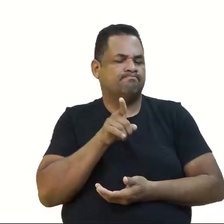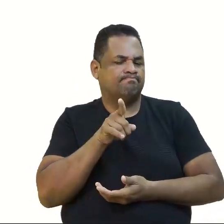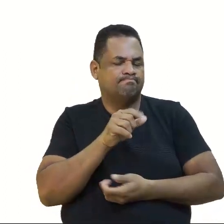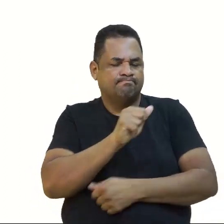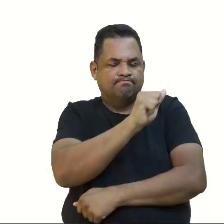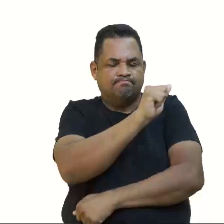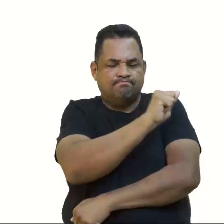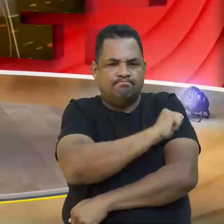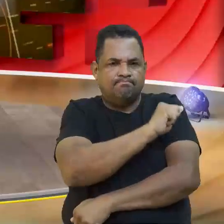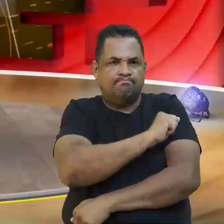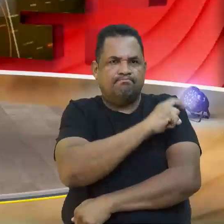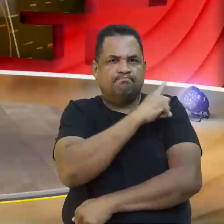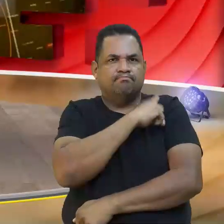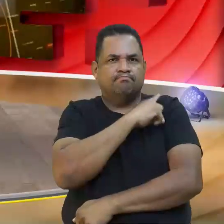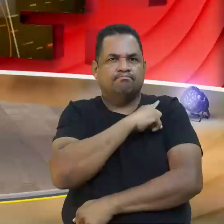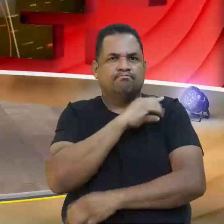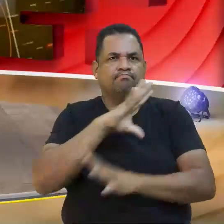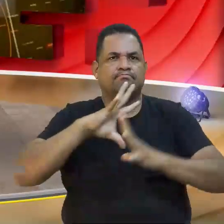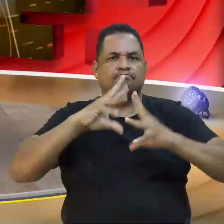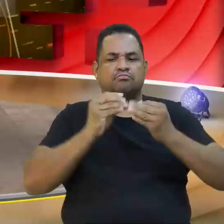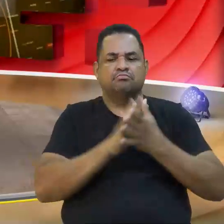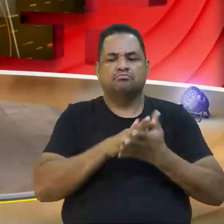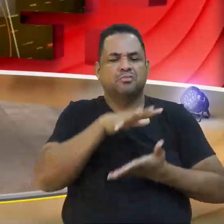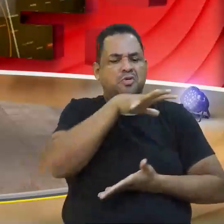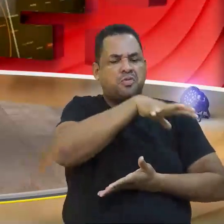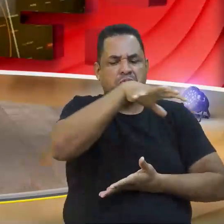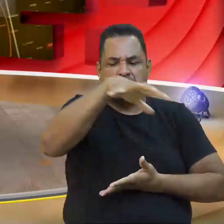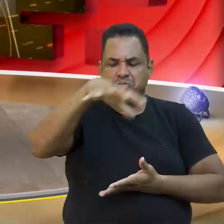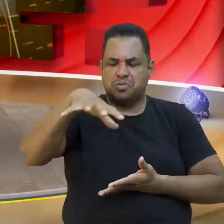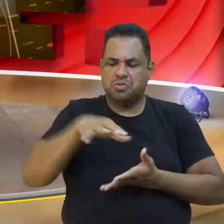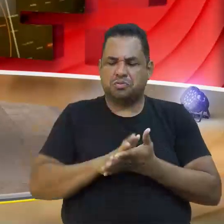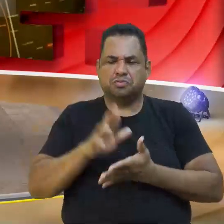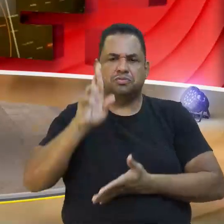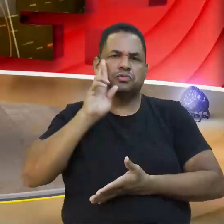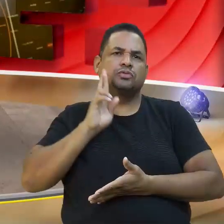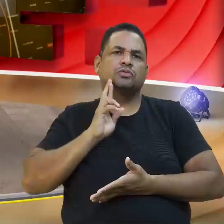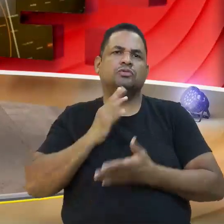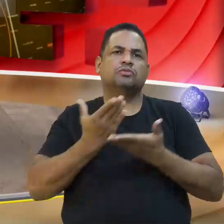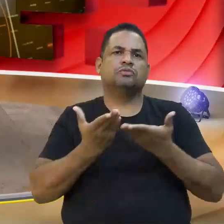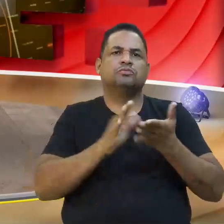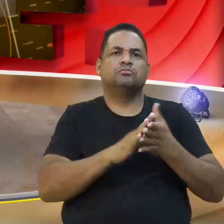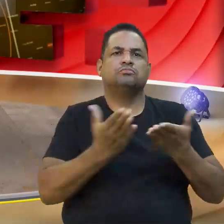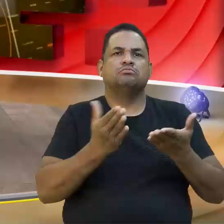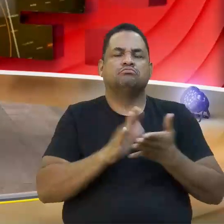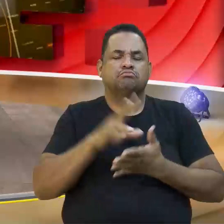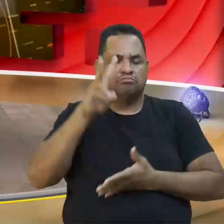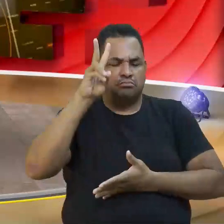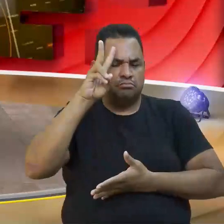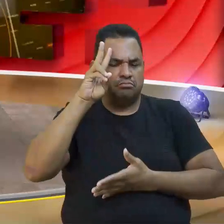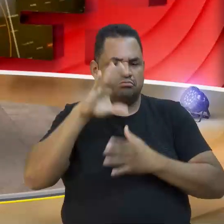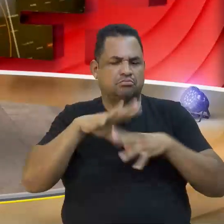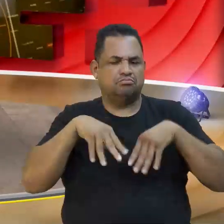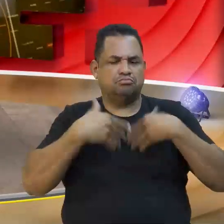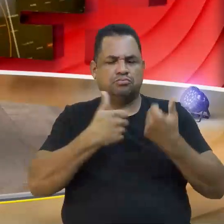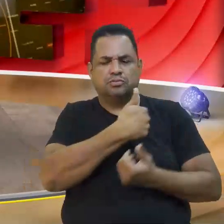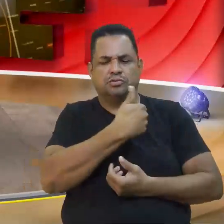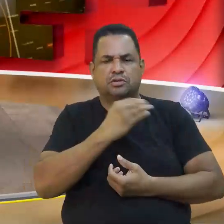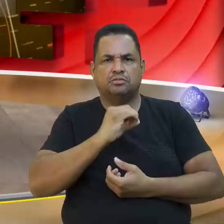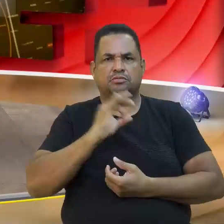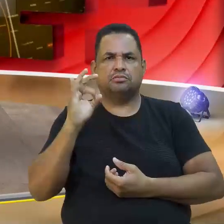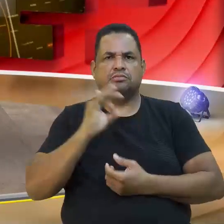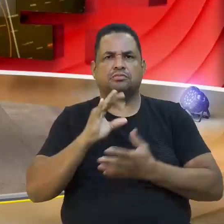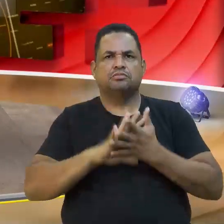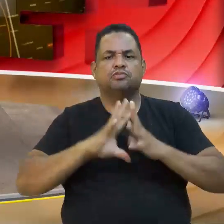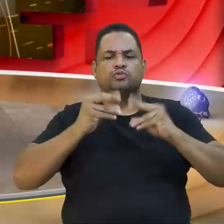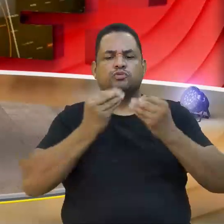ano, em todas as localidades do estado de Rondônia, será que você consegue lembrar 100% do que você estudou? 100%? Eu